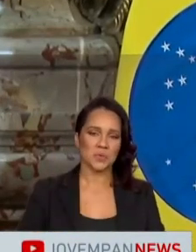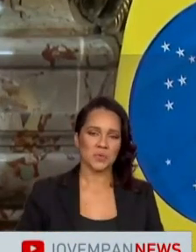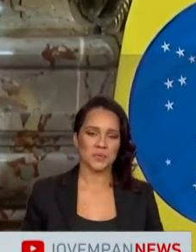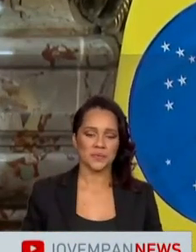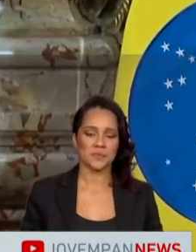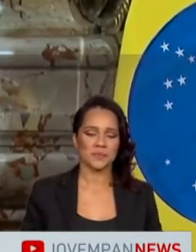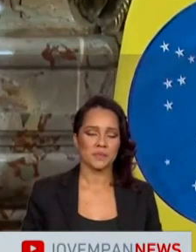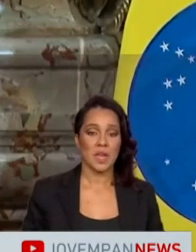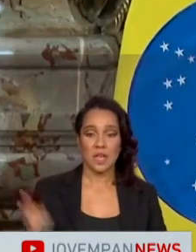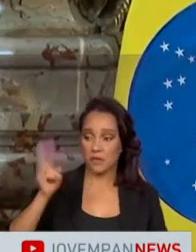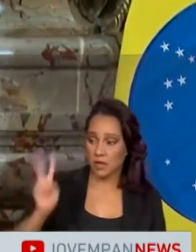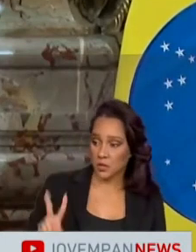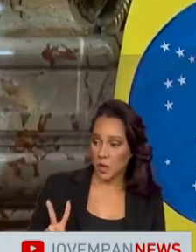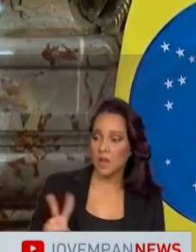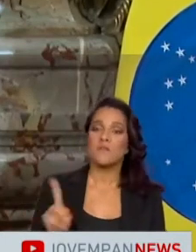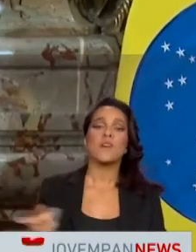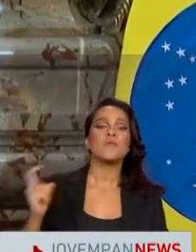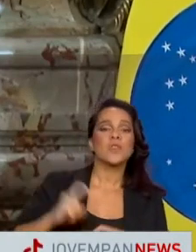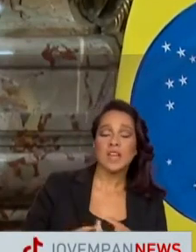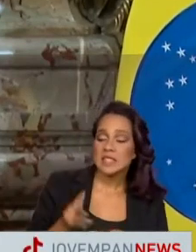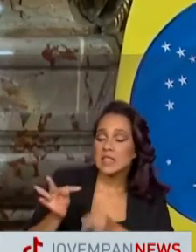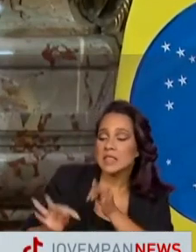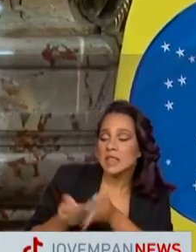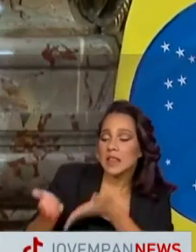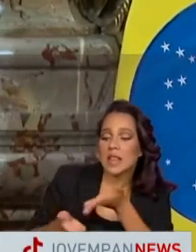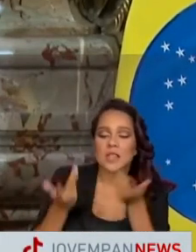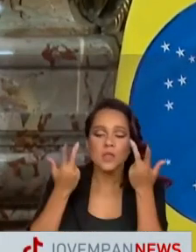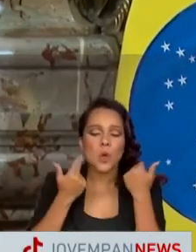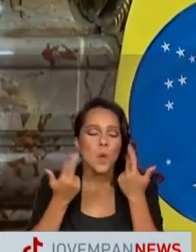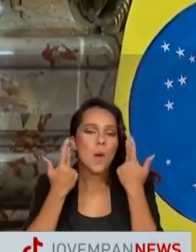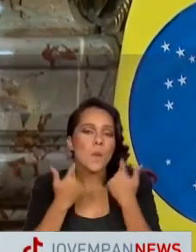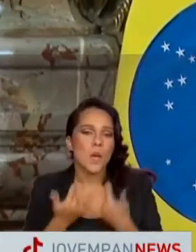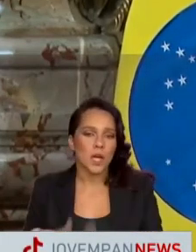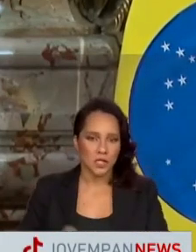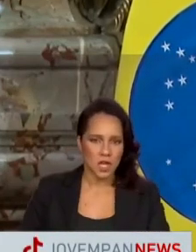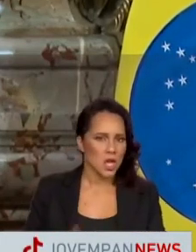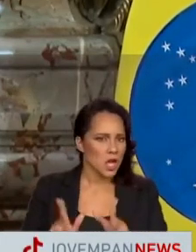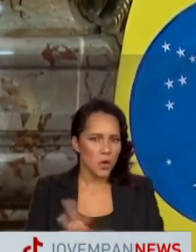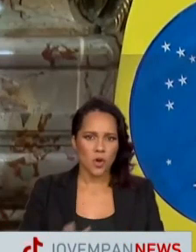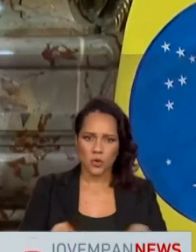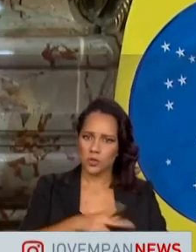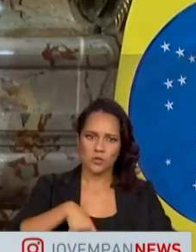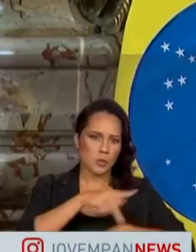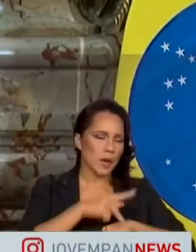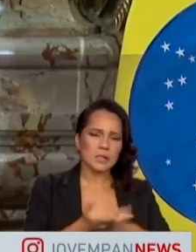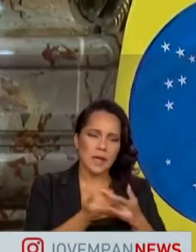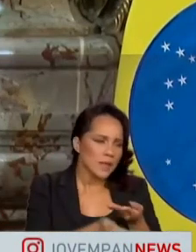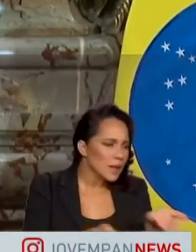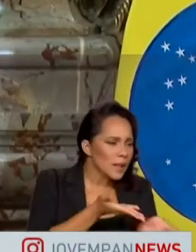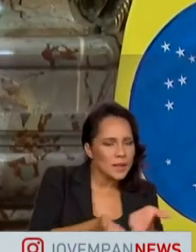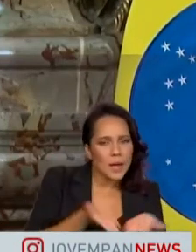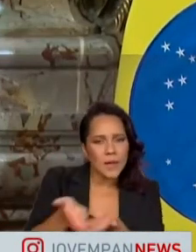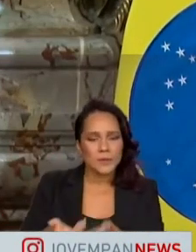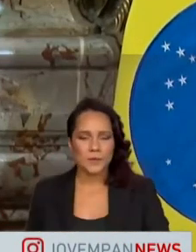lograr novamente. E a Venezuela vai voltar a ser tratada normalmente. E Venezuela será tratada como todos normalmente. Os países querem ser como tratados. Todos